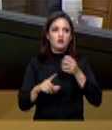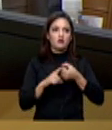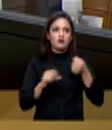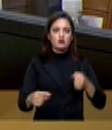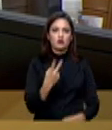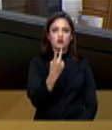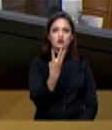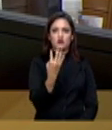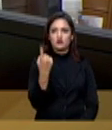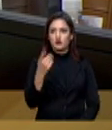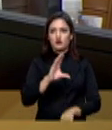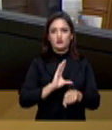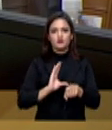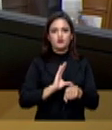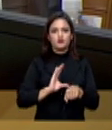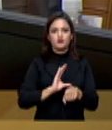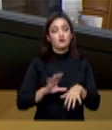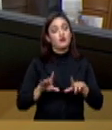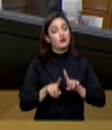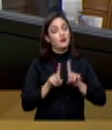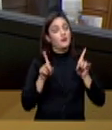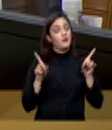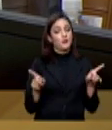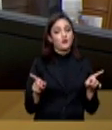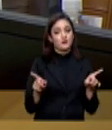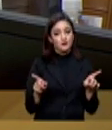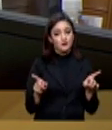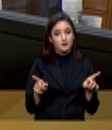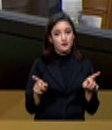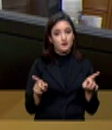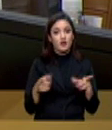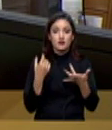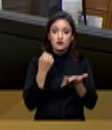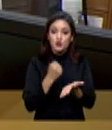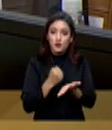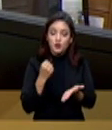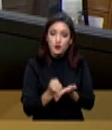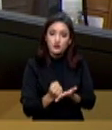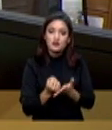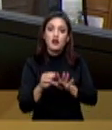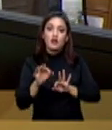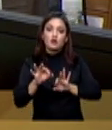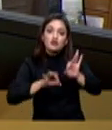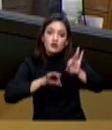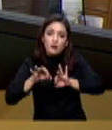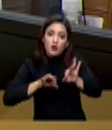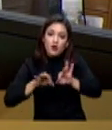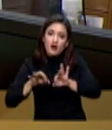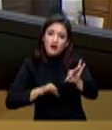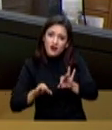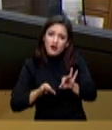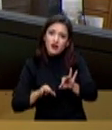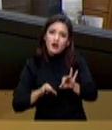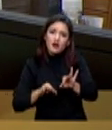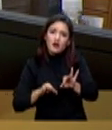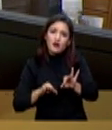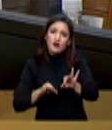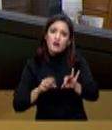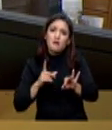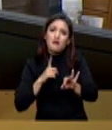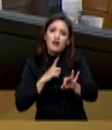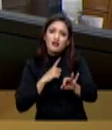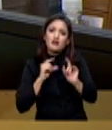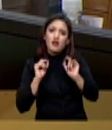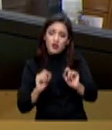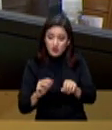241 da Constituição portanto contrato de programa era e é um instrumento